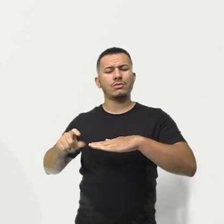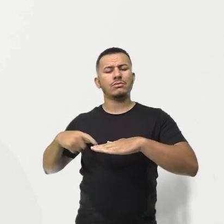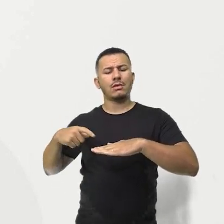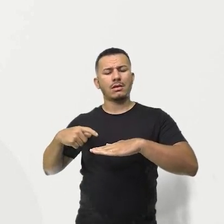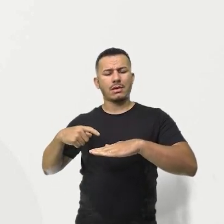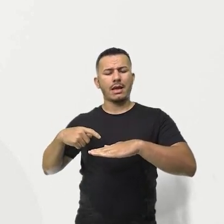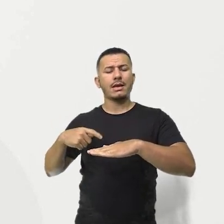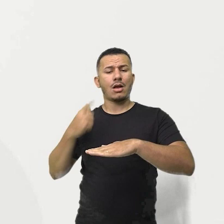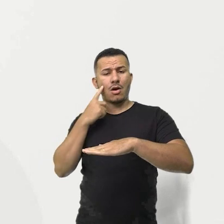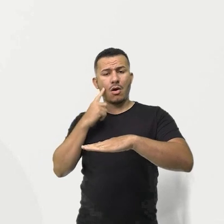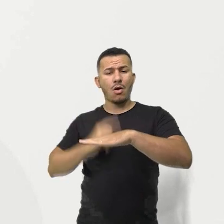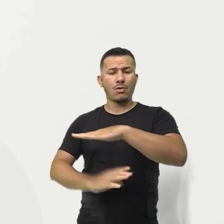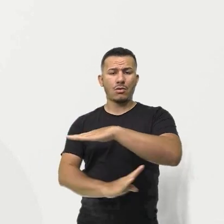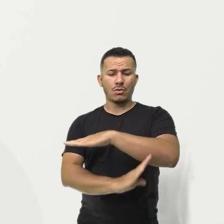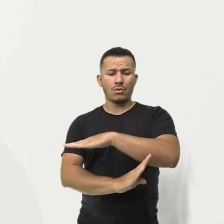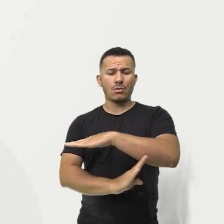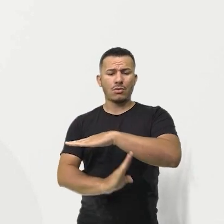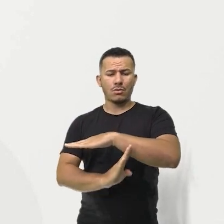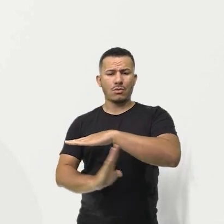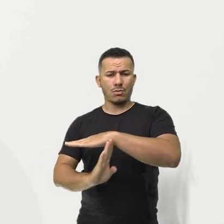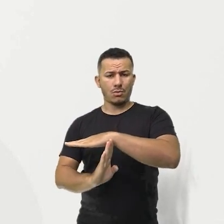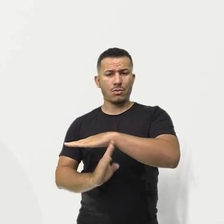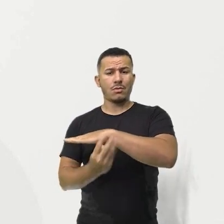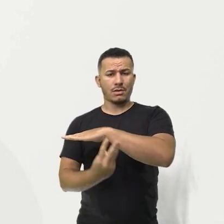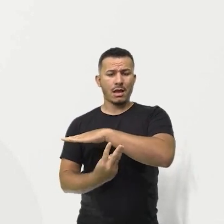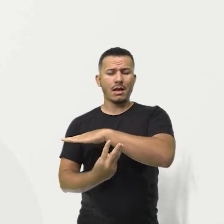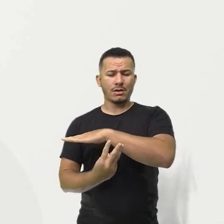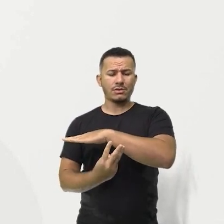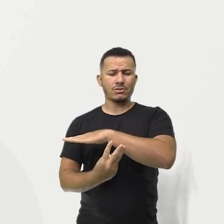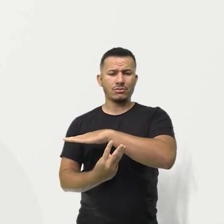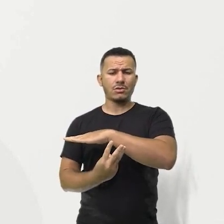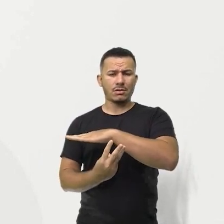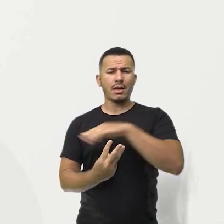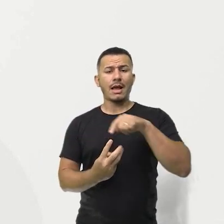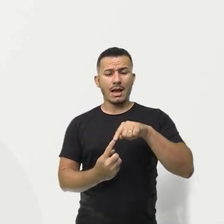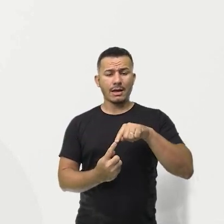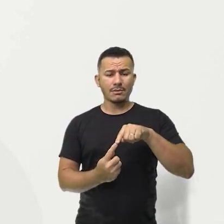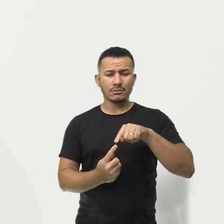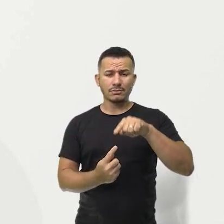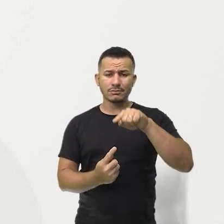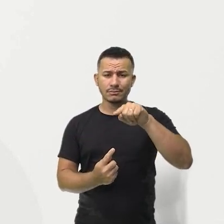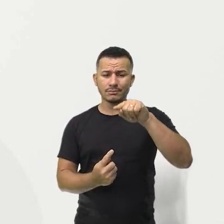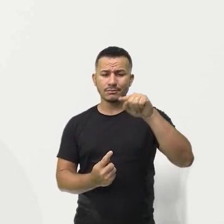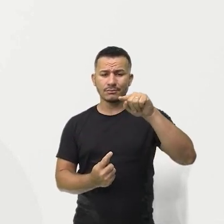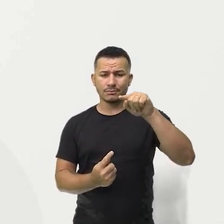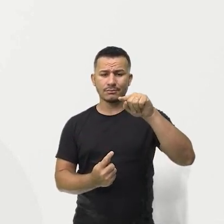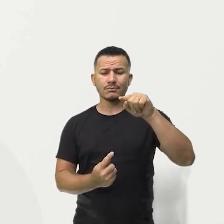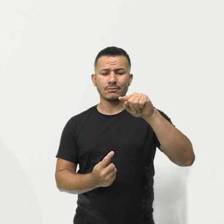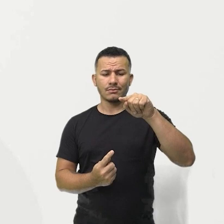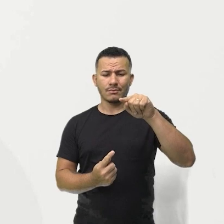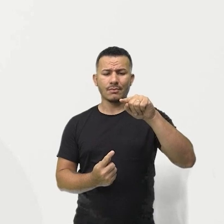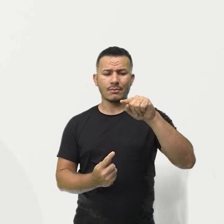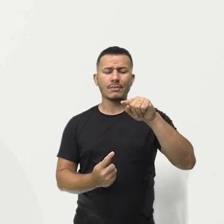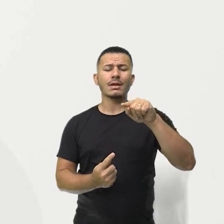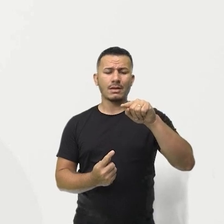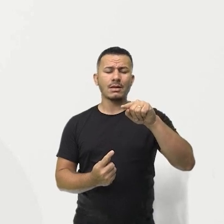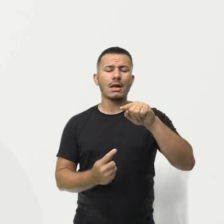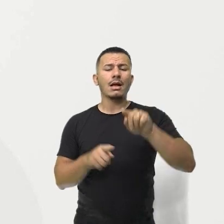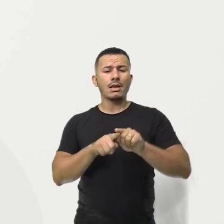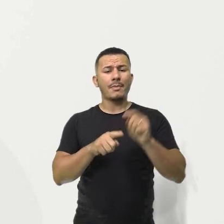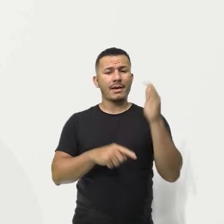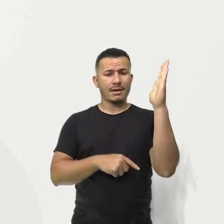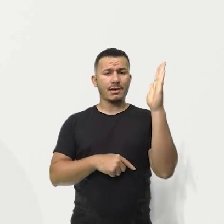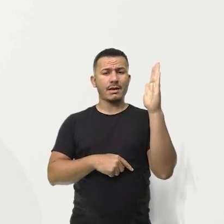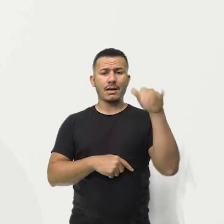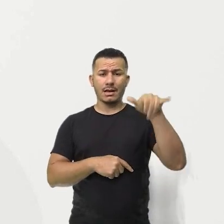que é 3, nós pegamos aqui e traçamos uma ideia de uma perpendicular ao eixo x. Ó. Aí, no 3, ó, e no 2, ó,